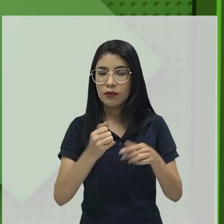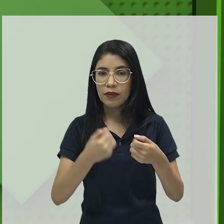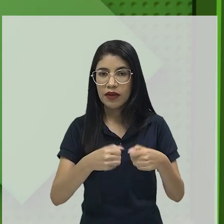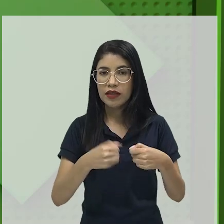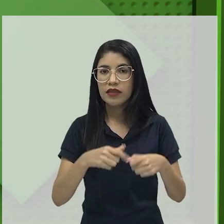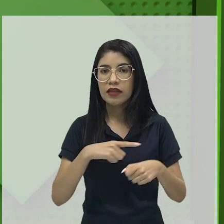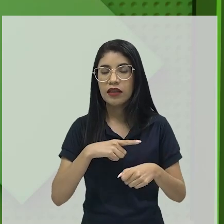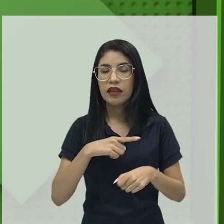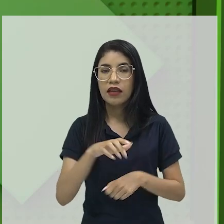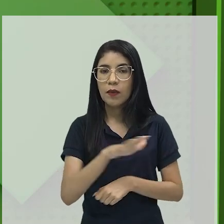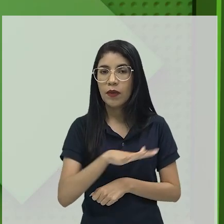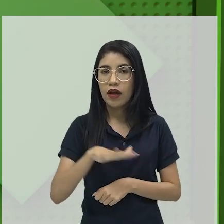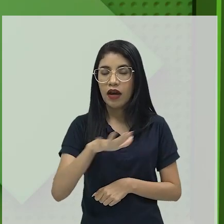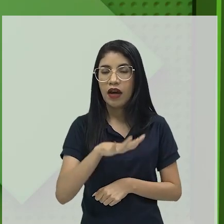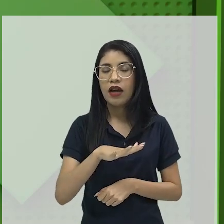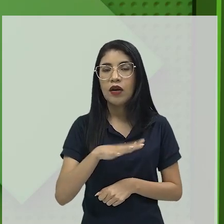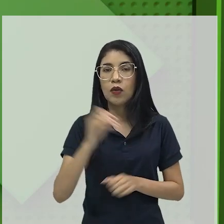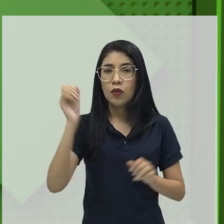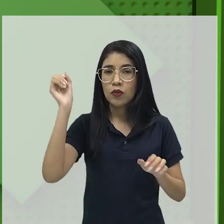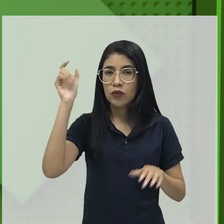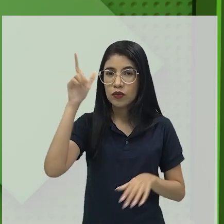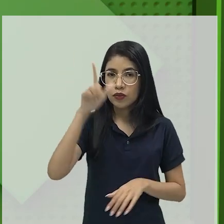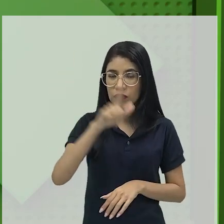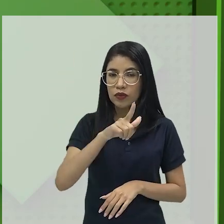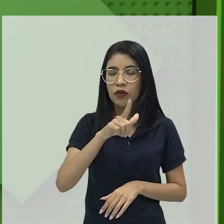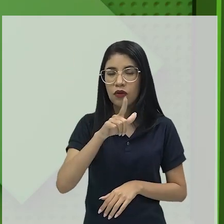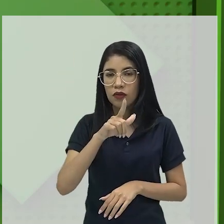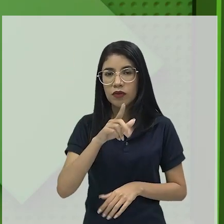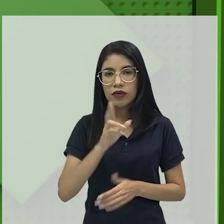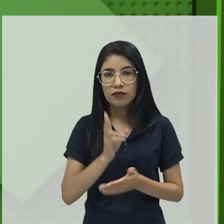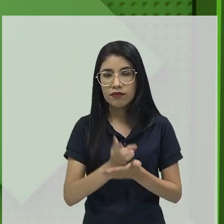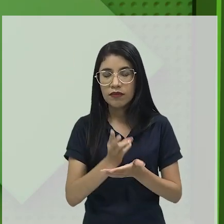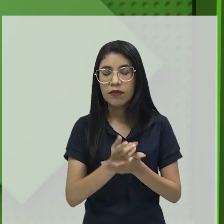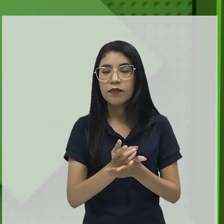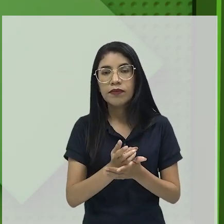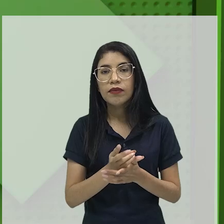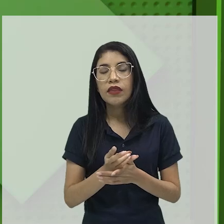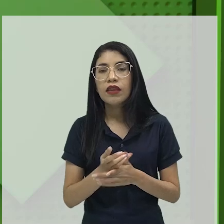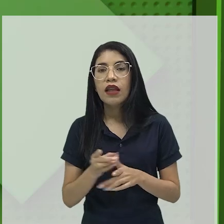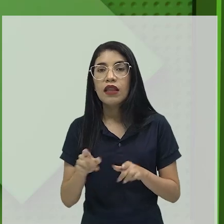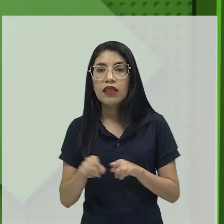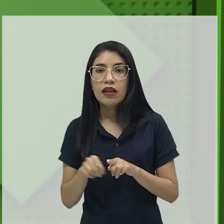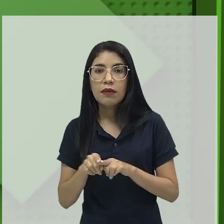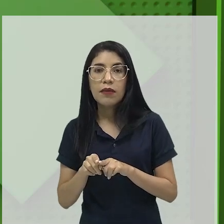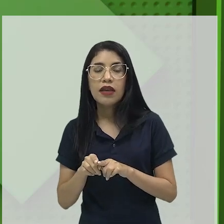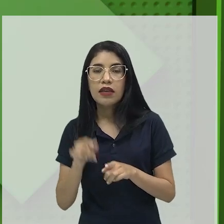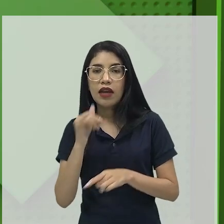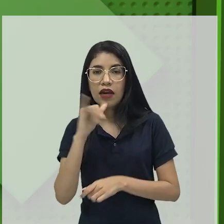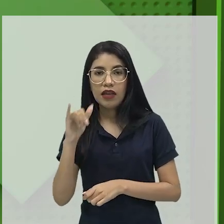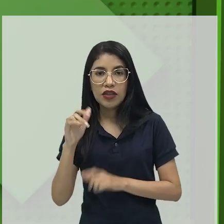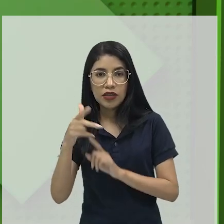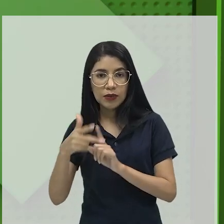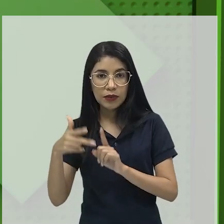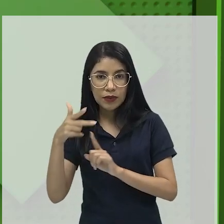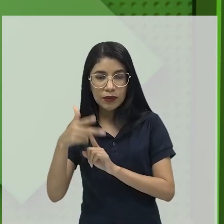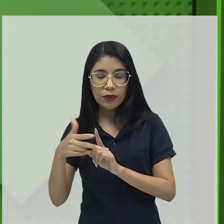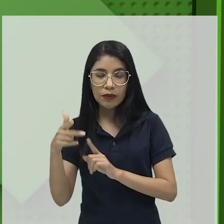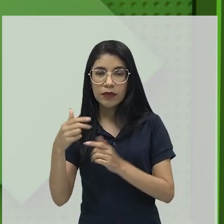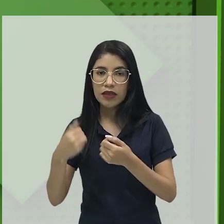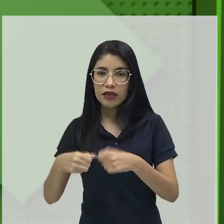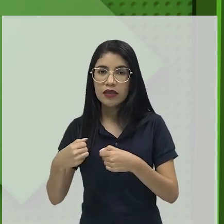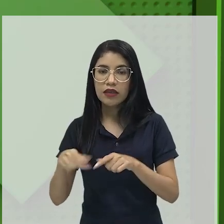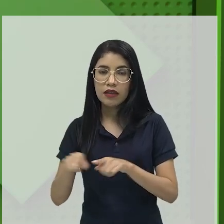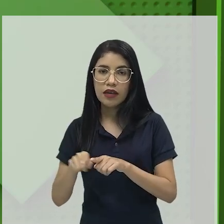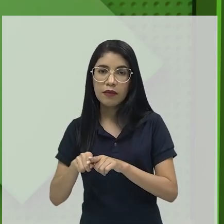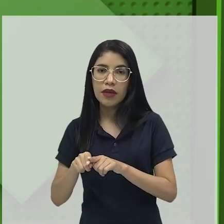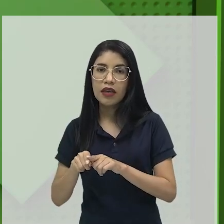ter uma região onde há uma incidência grande de raios solares, a energia eólica é necessário que